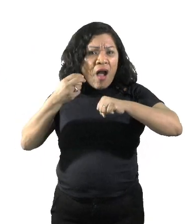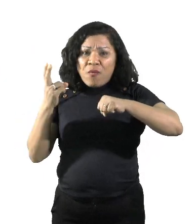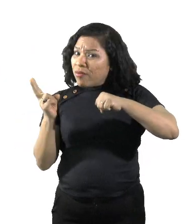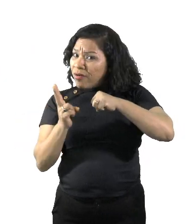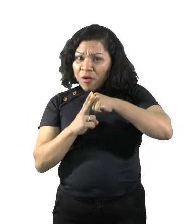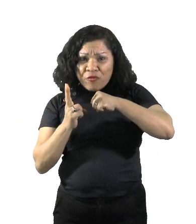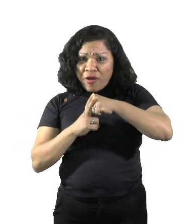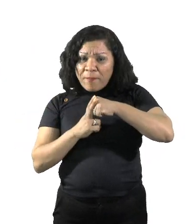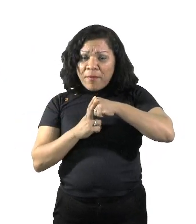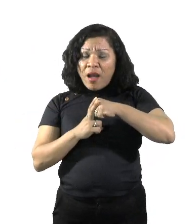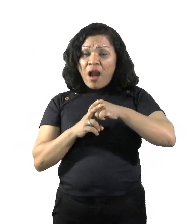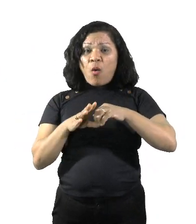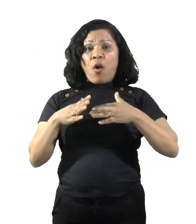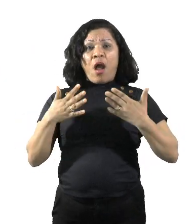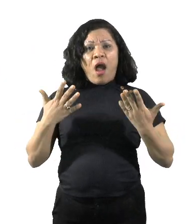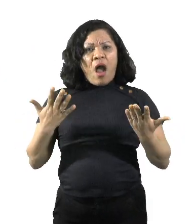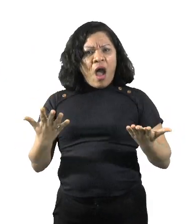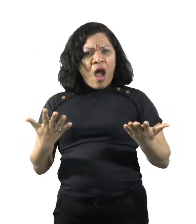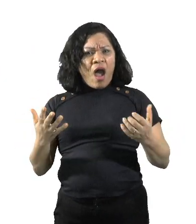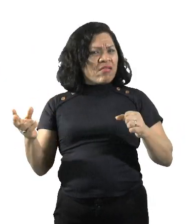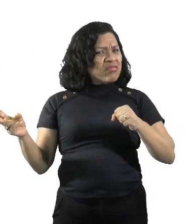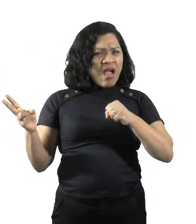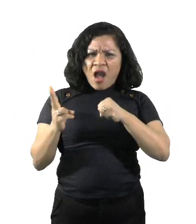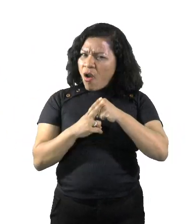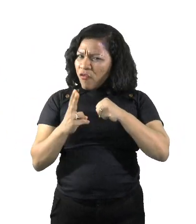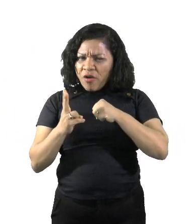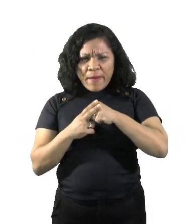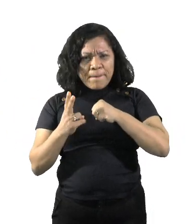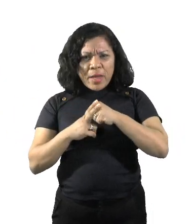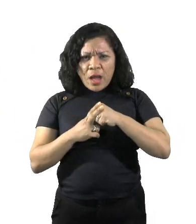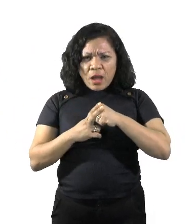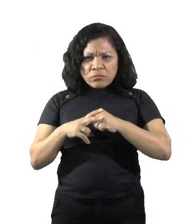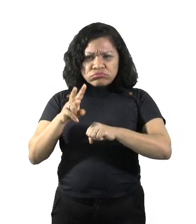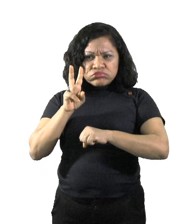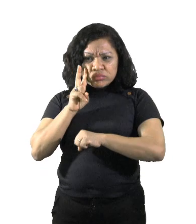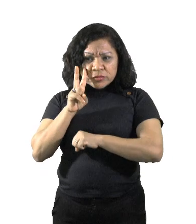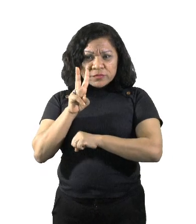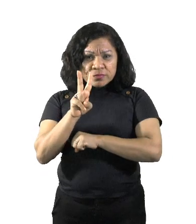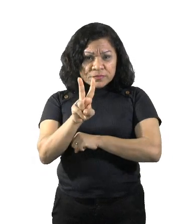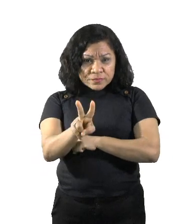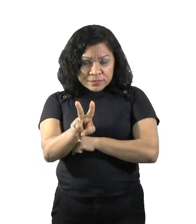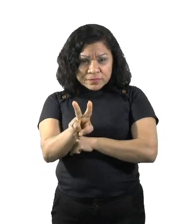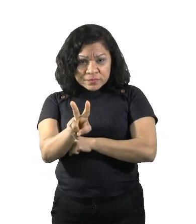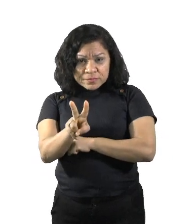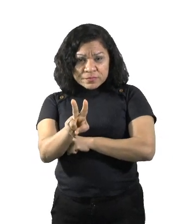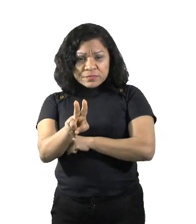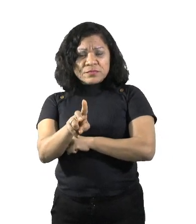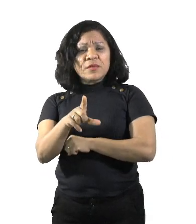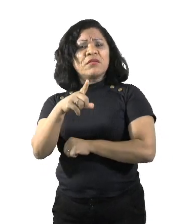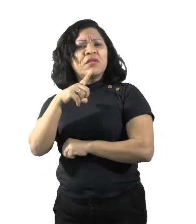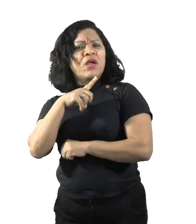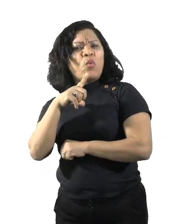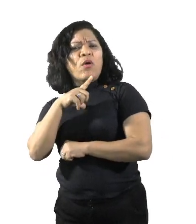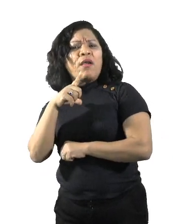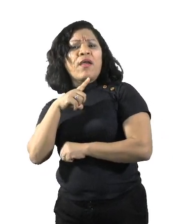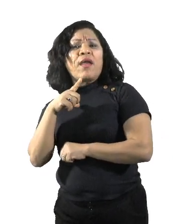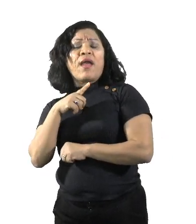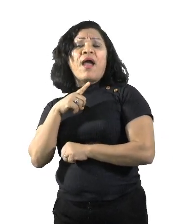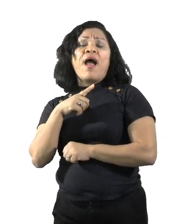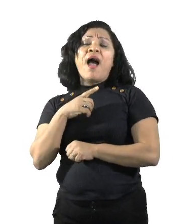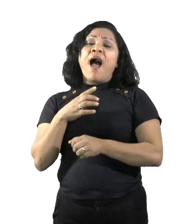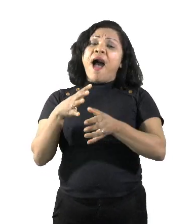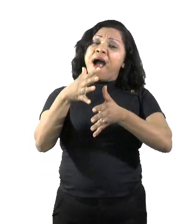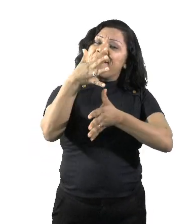Linguagem não verbal. Essa imagem que vocês viram, ela se refere à língua brasileira de sinais, ou